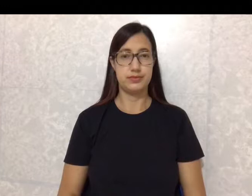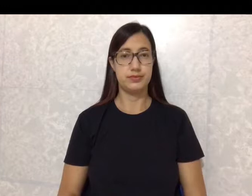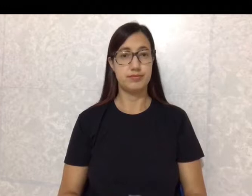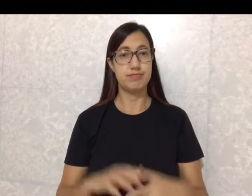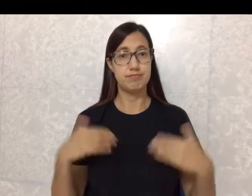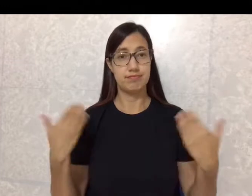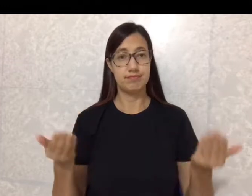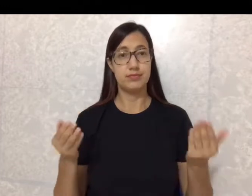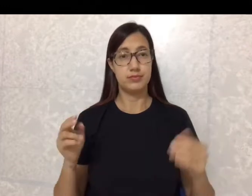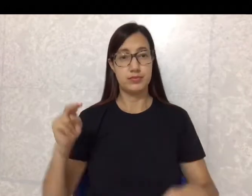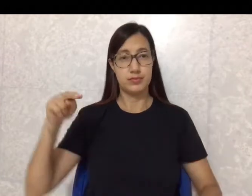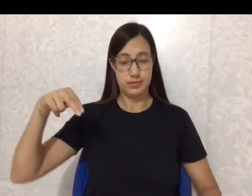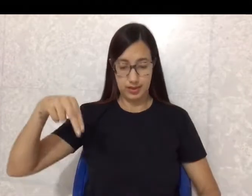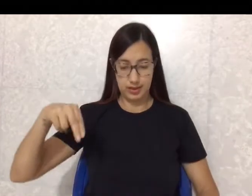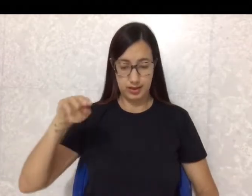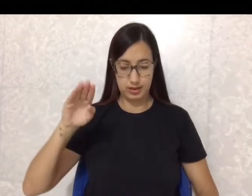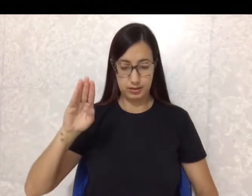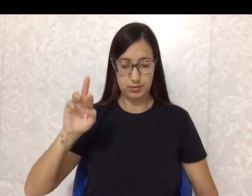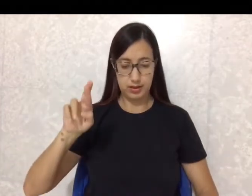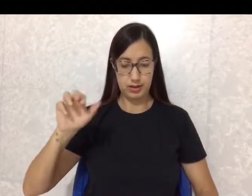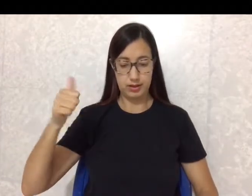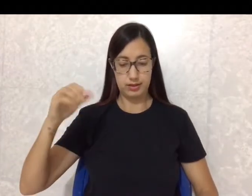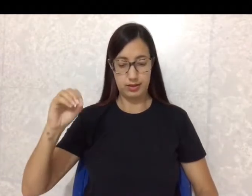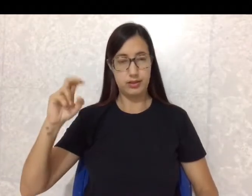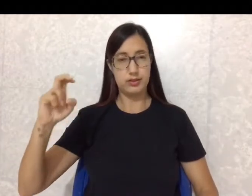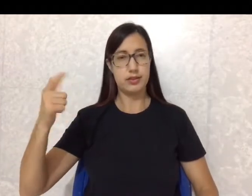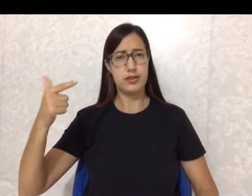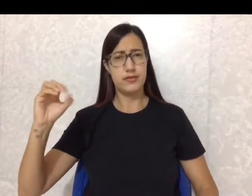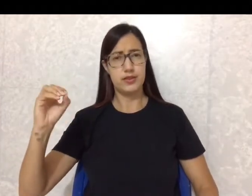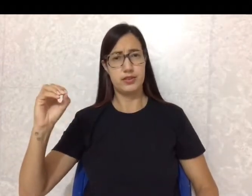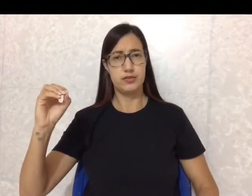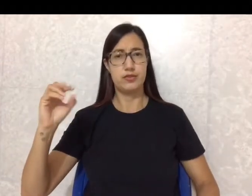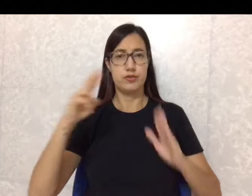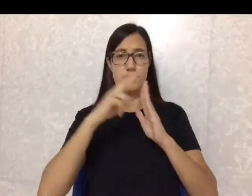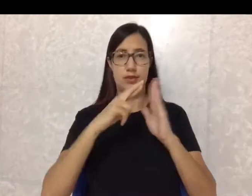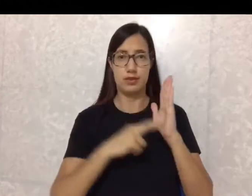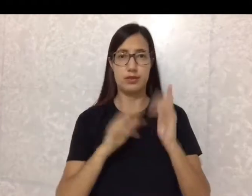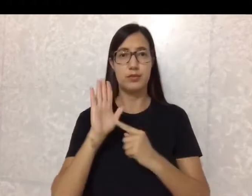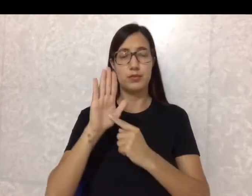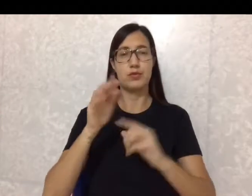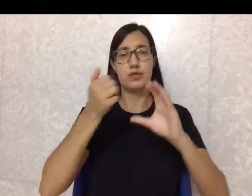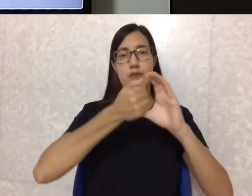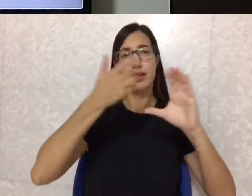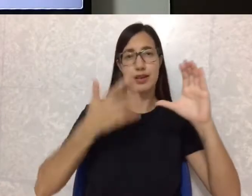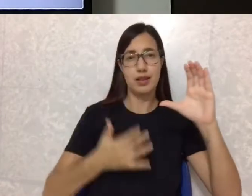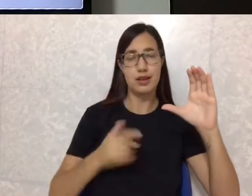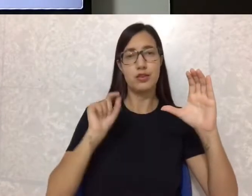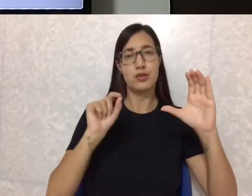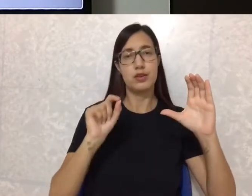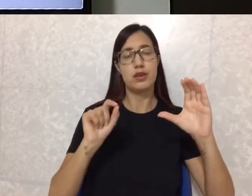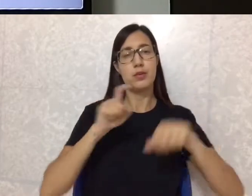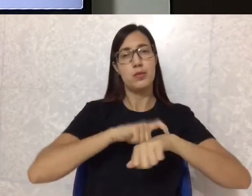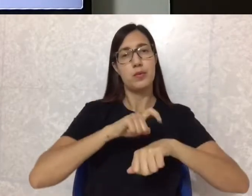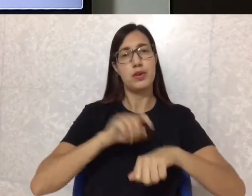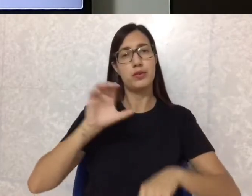pessoal, no caso da NBR 10520, ela especifica as características para a apresentação de citações de documentos. Então, recapitulando, o